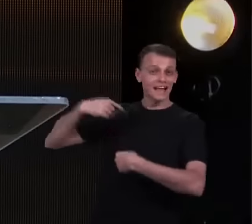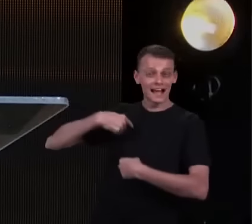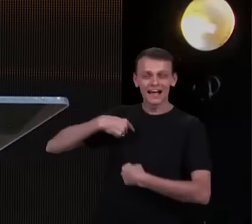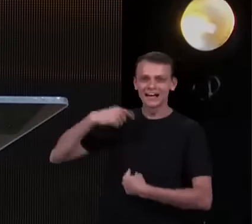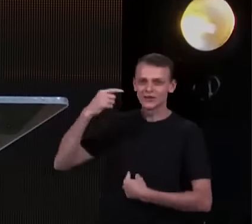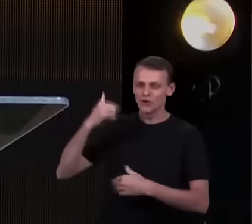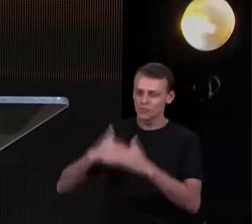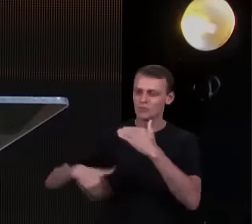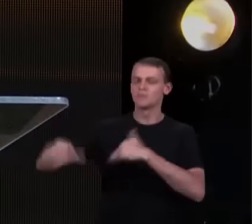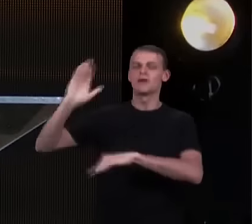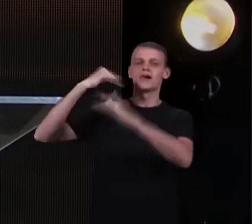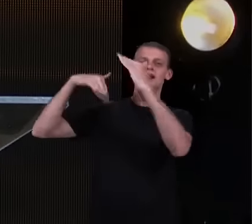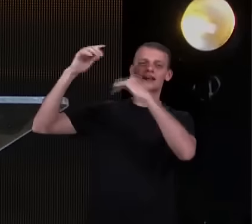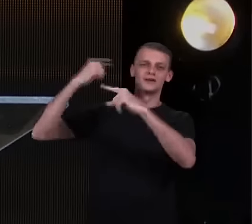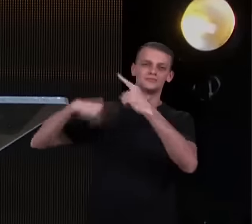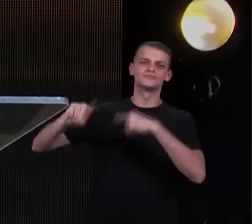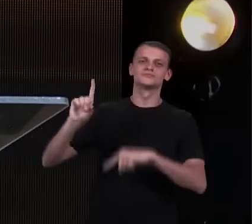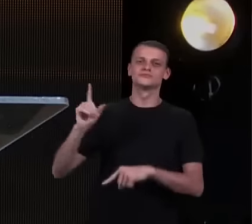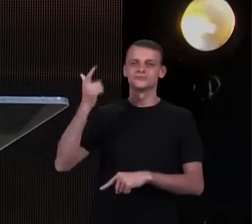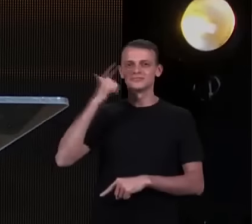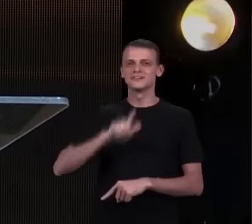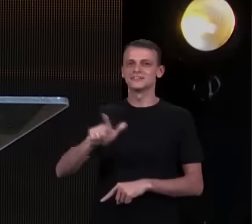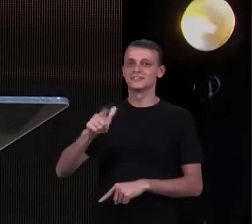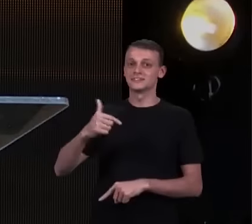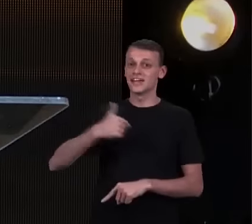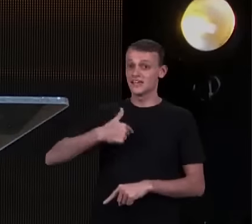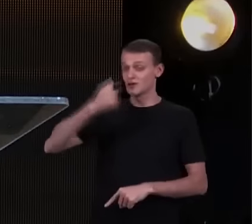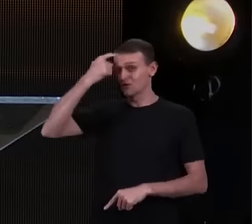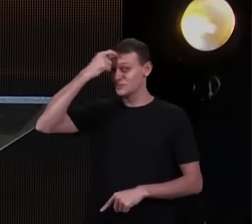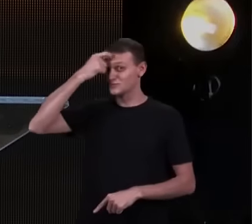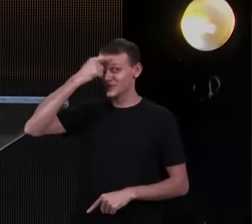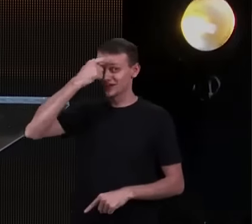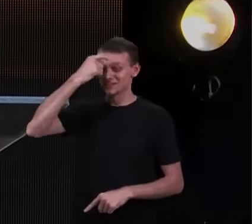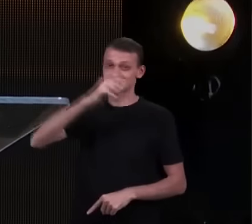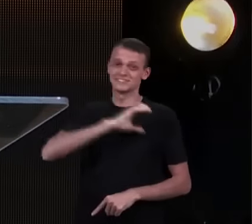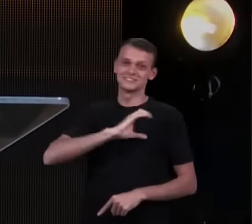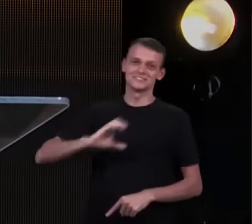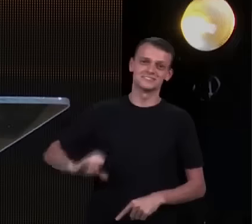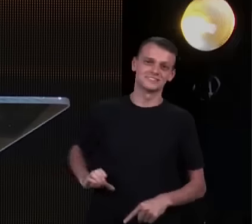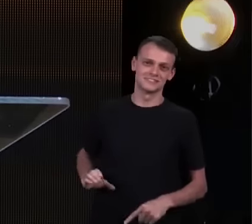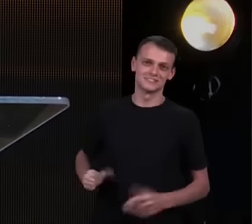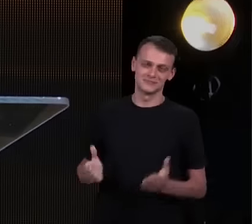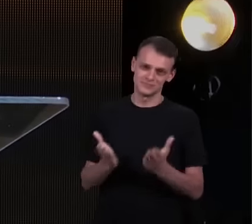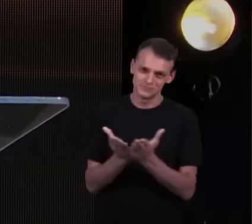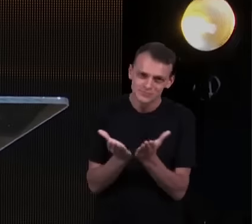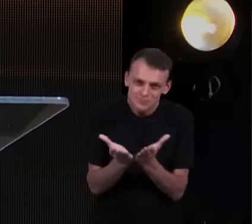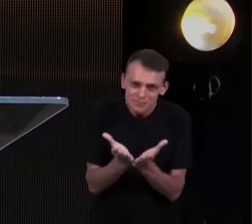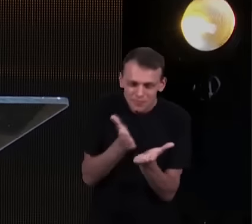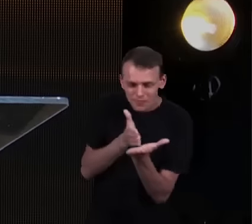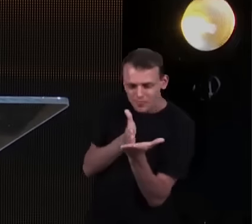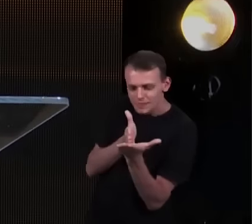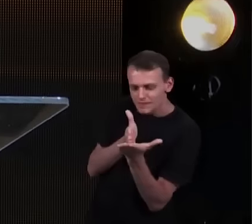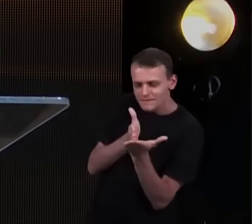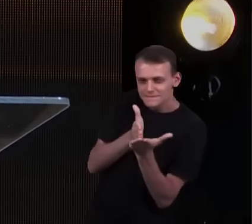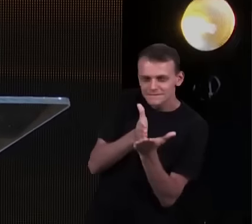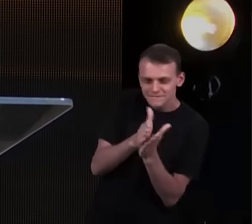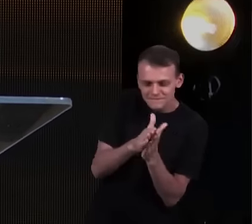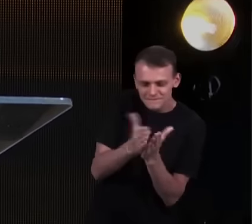Paulo diz: vocês têm a mente de Cristo, mas as armas da nossa milícia não são carnais, mas poderosas em Deus para